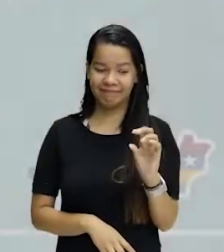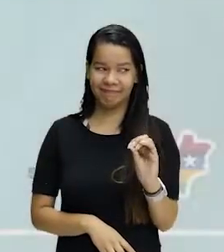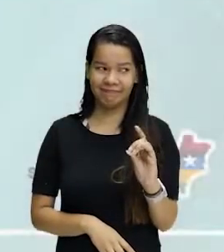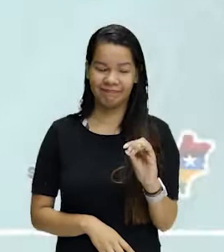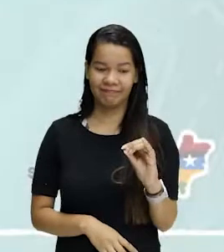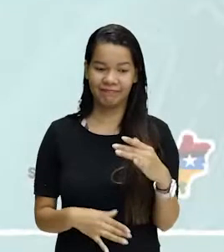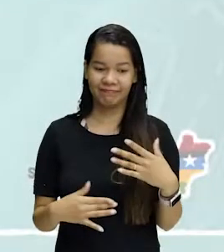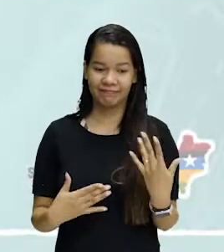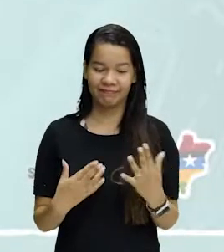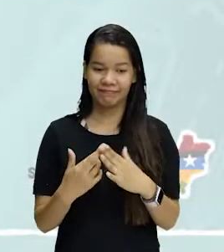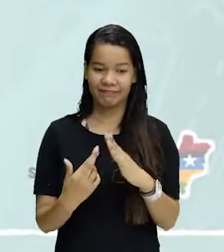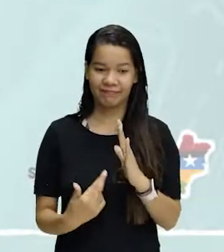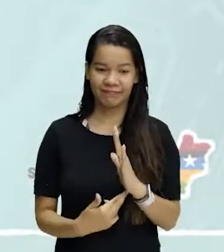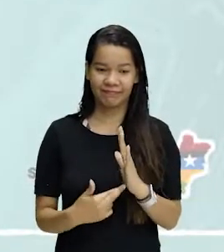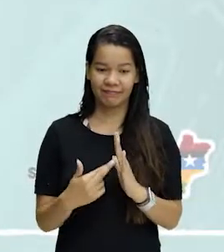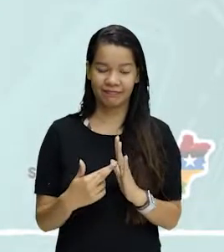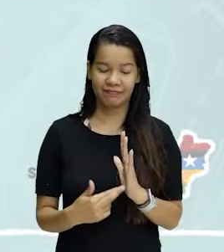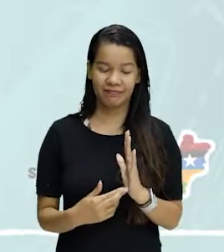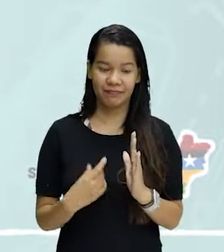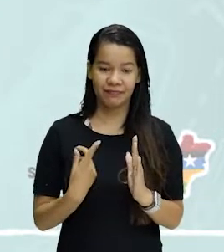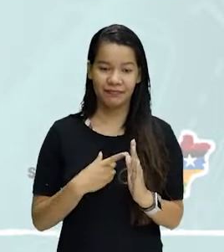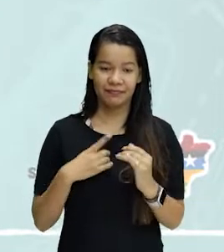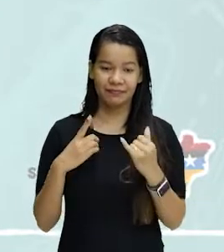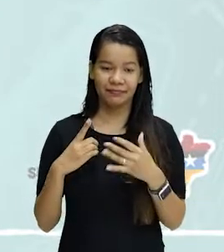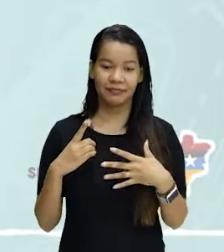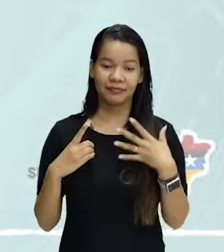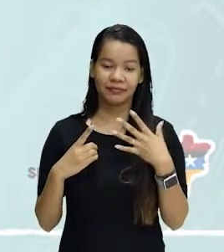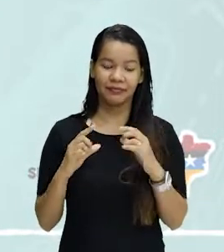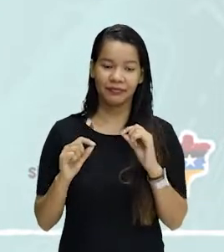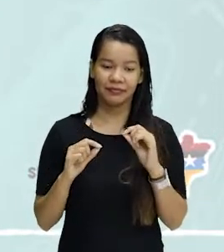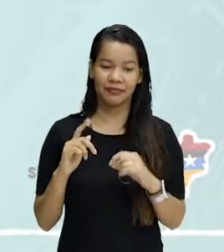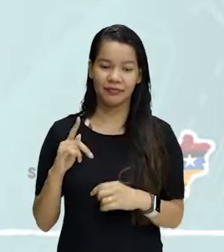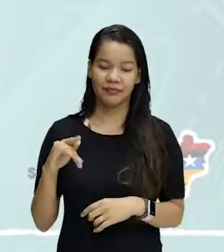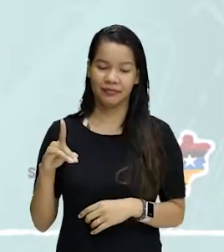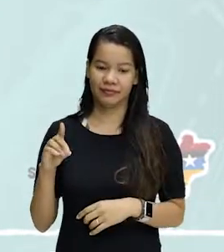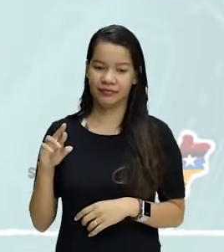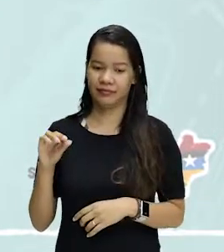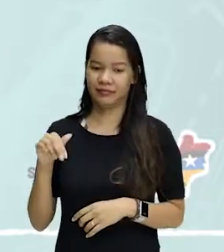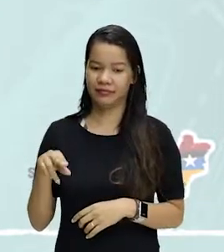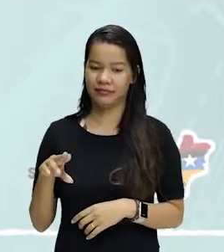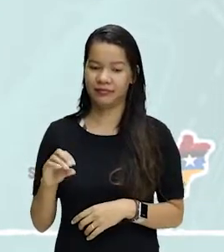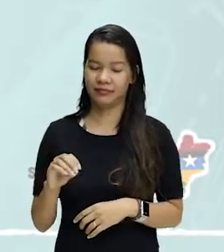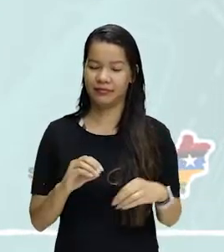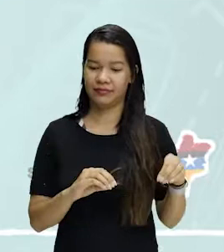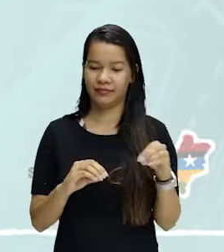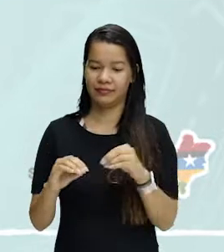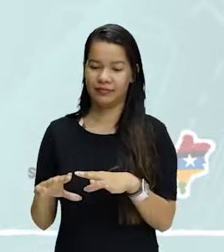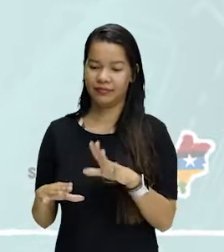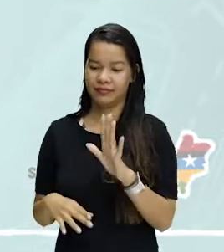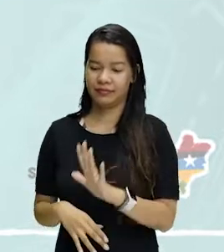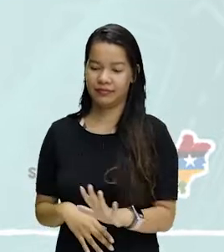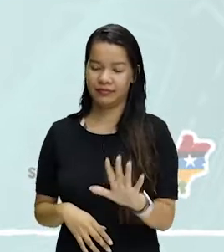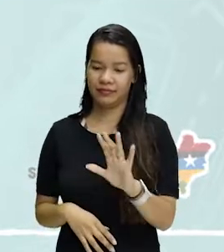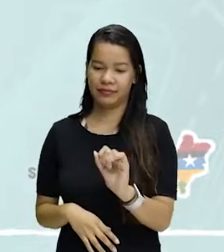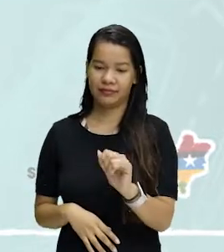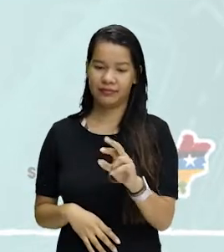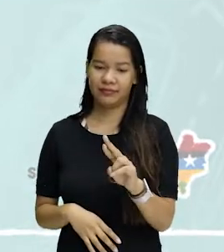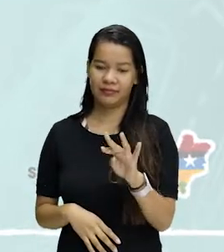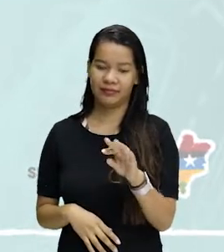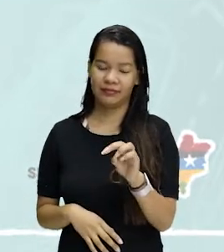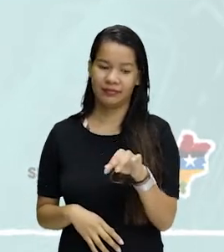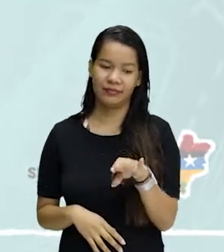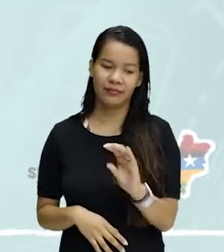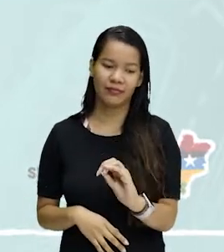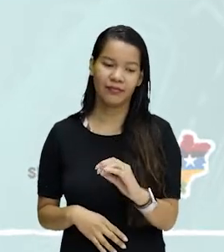de Markovnikov nos diz que o hidrogênio do HX ele vai para o carbono mais hidrogenado.